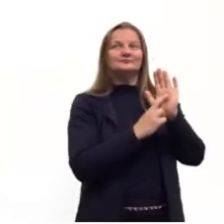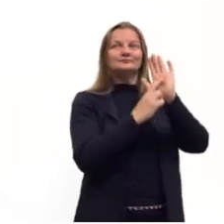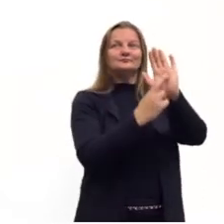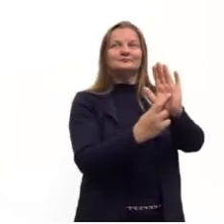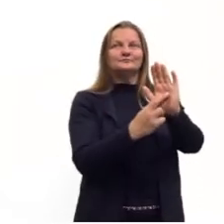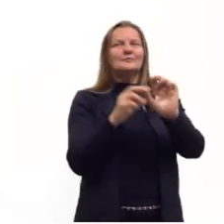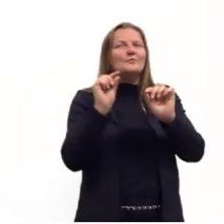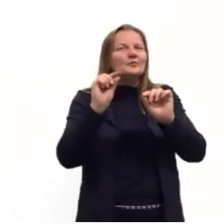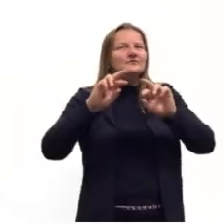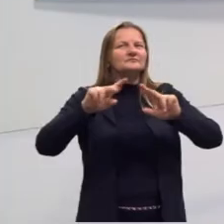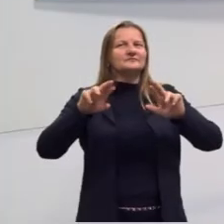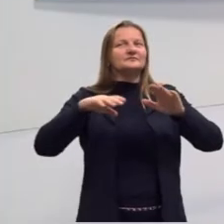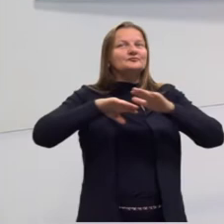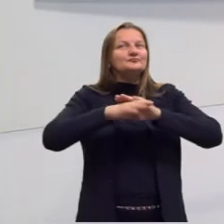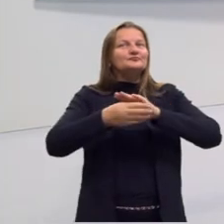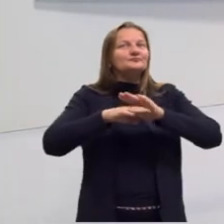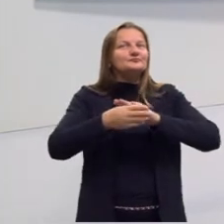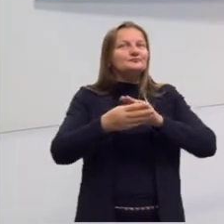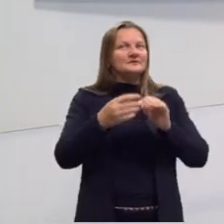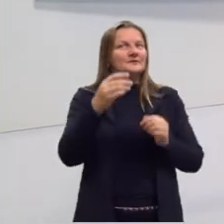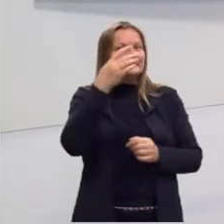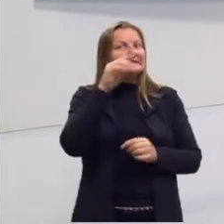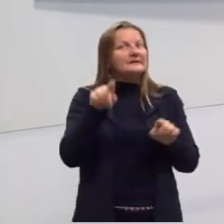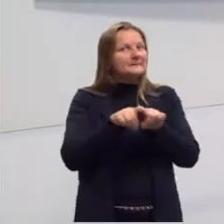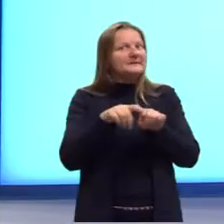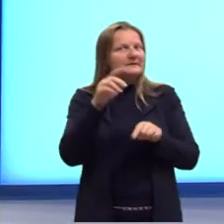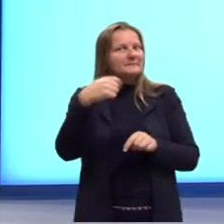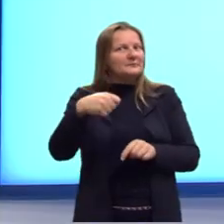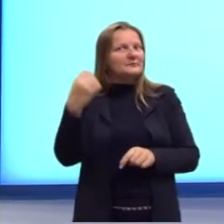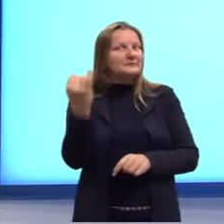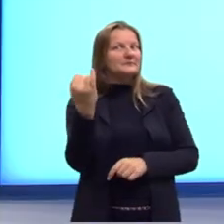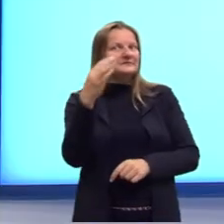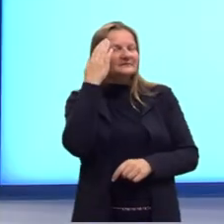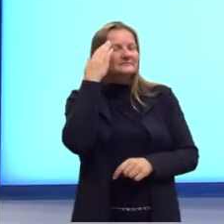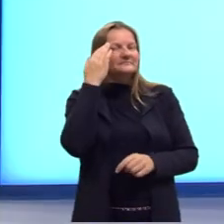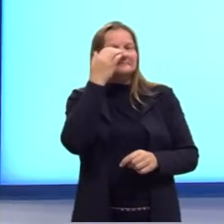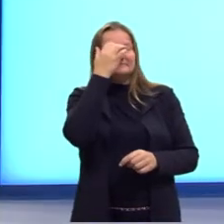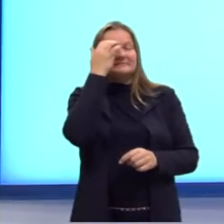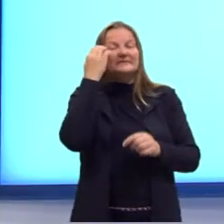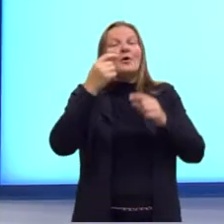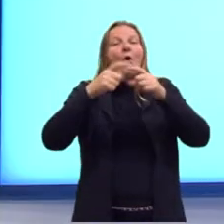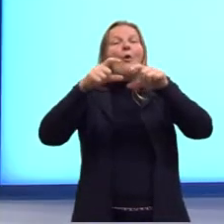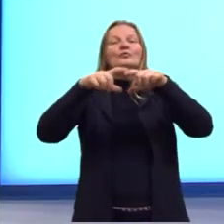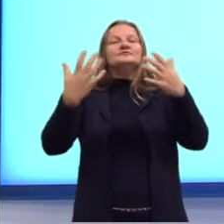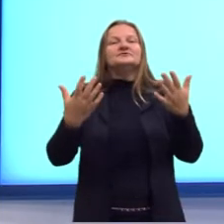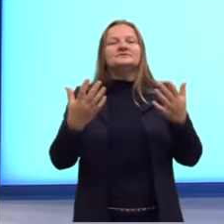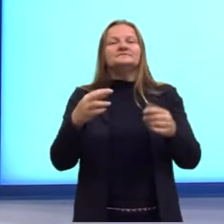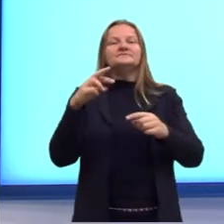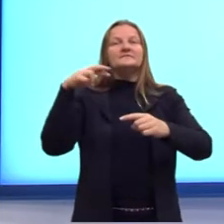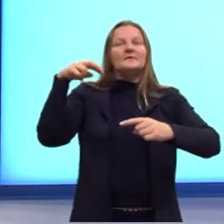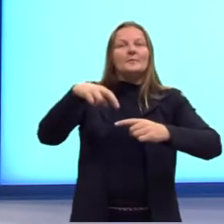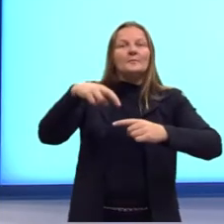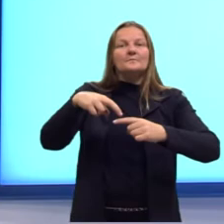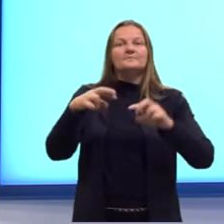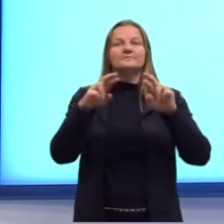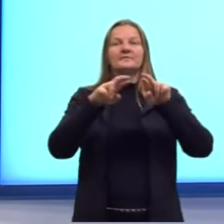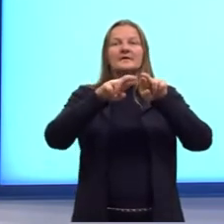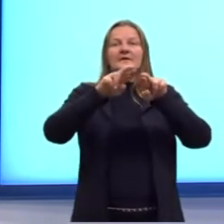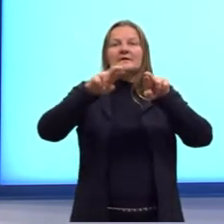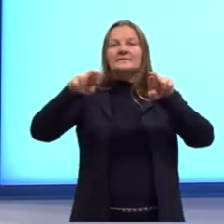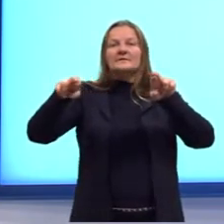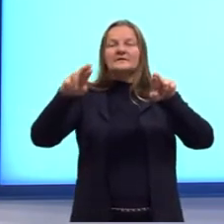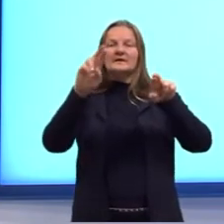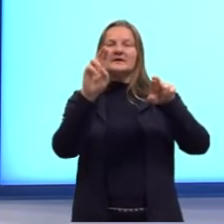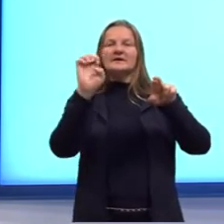tá aqui certo mas aonde que tá a resistência porque respeita a Legion né